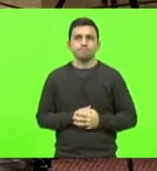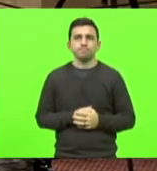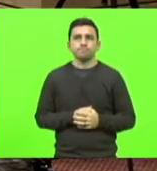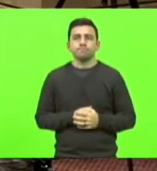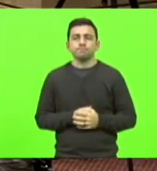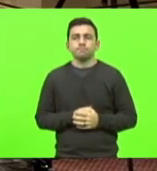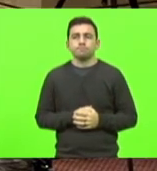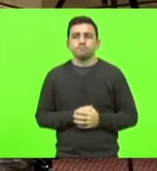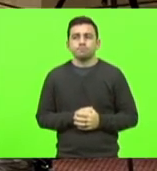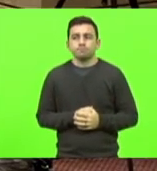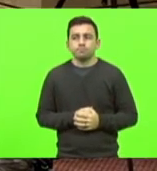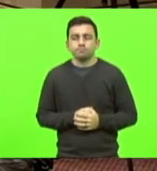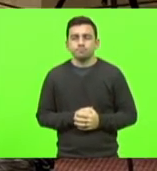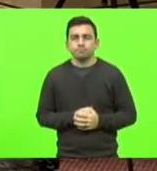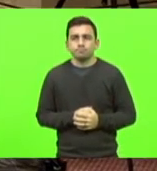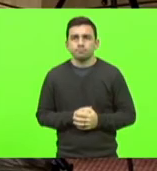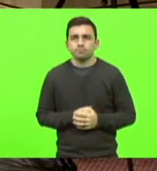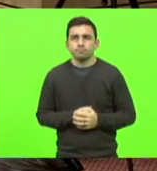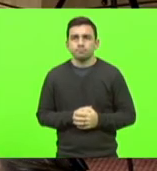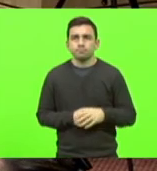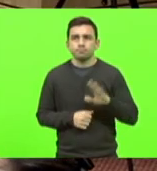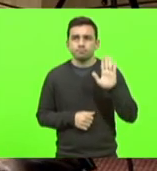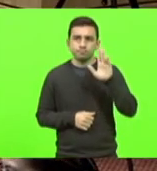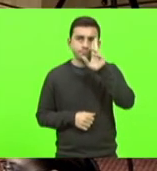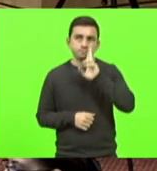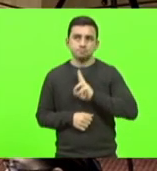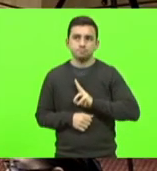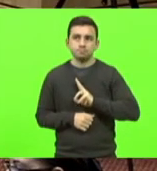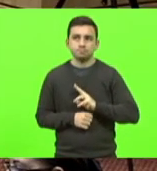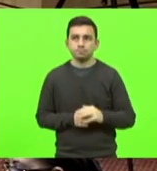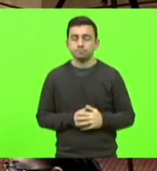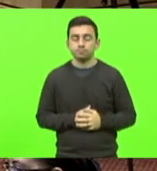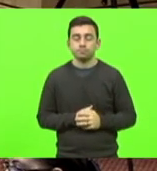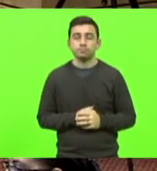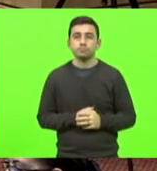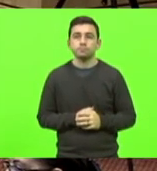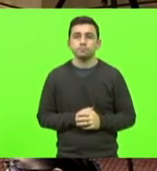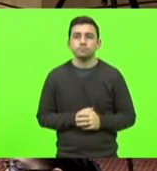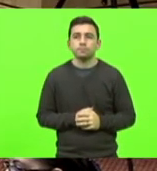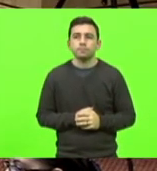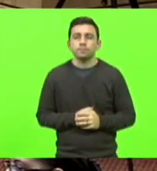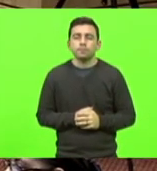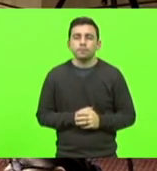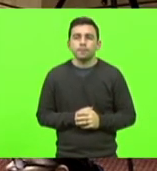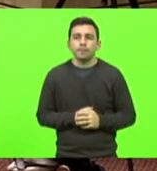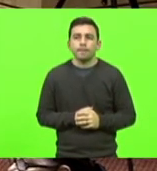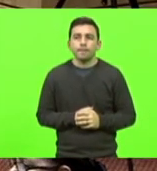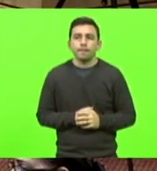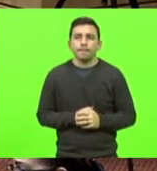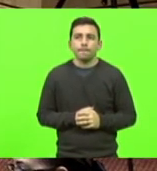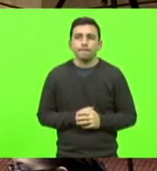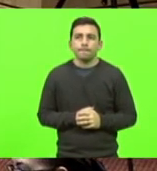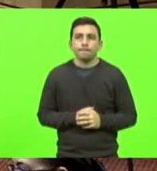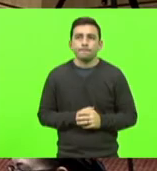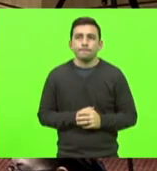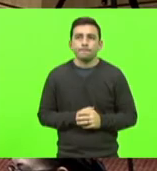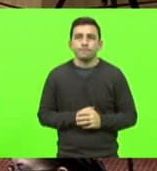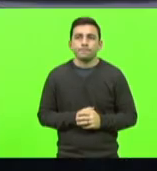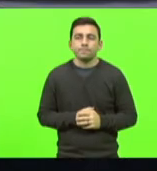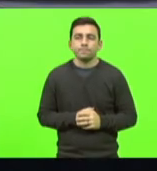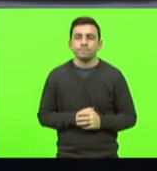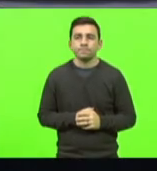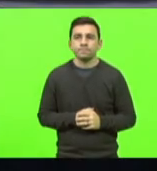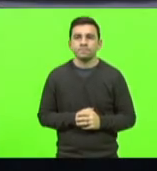sobre os dentes a palavra o deputado Ivan naatz para discutir a matéria tanto sim se eu conseguir realizar o